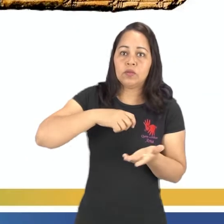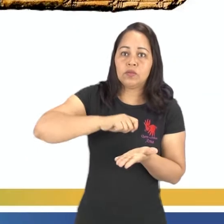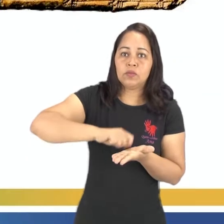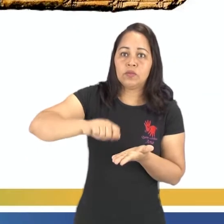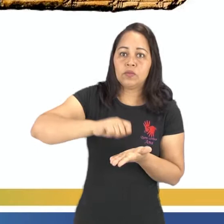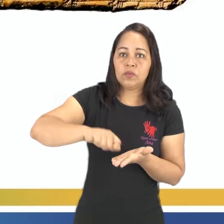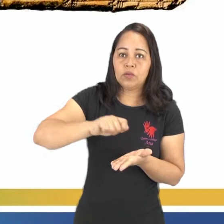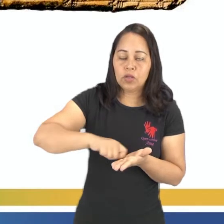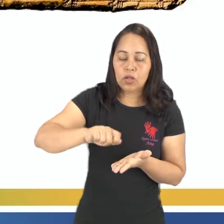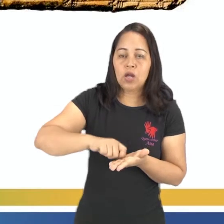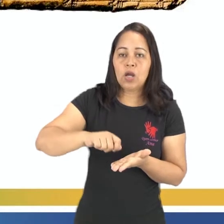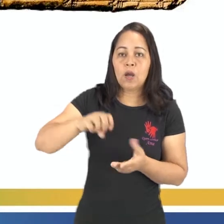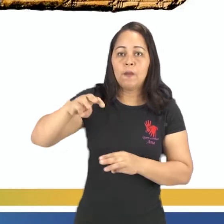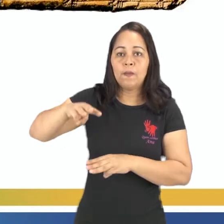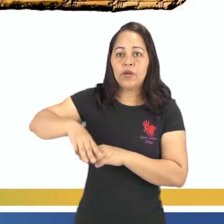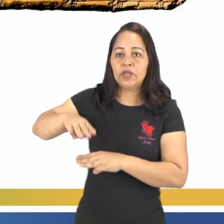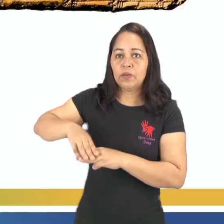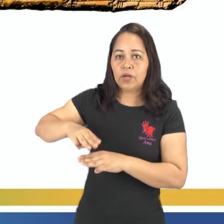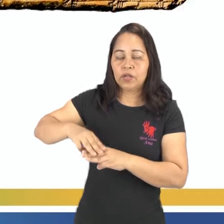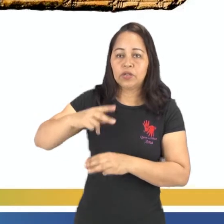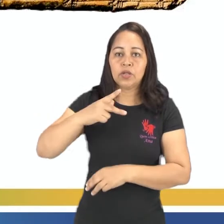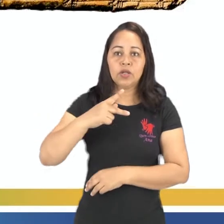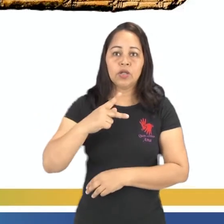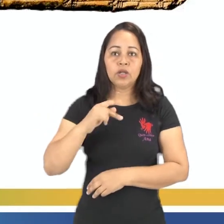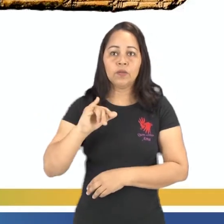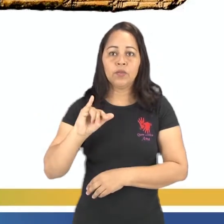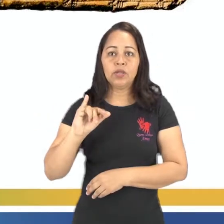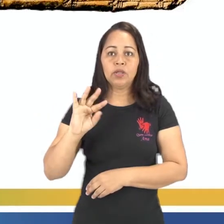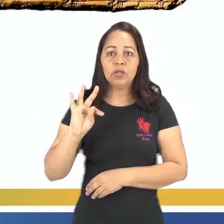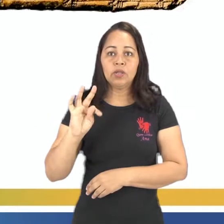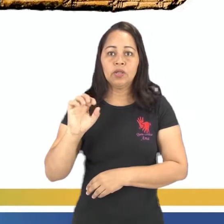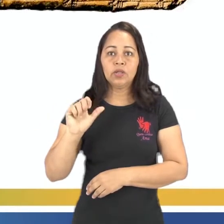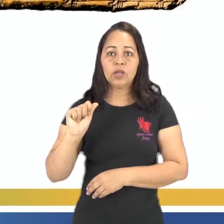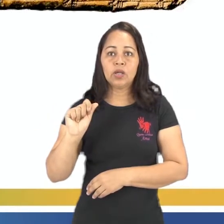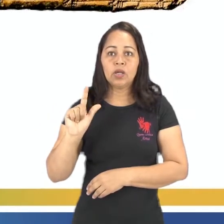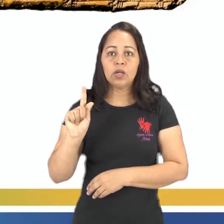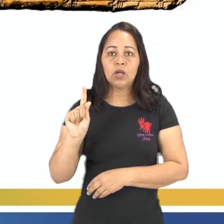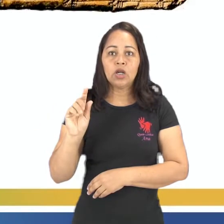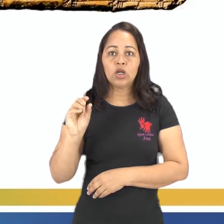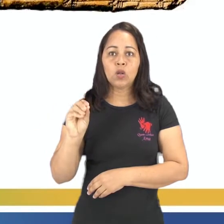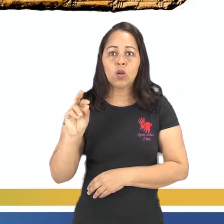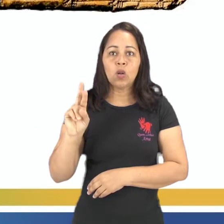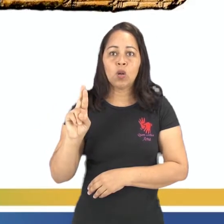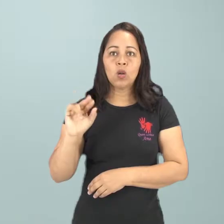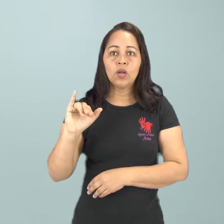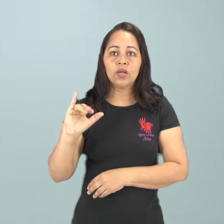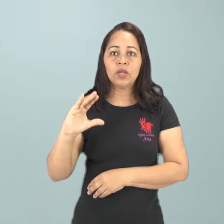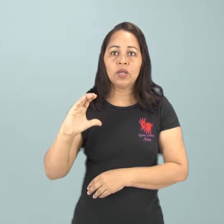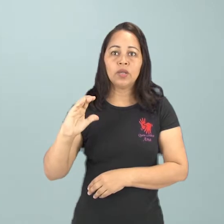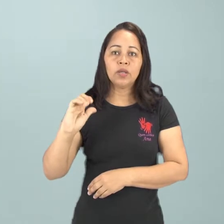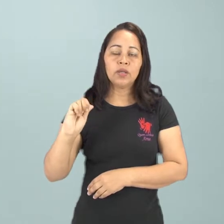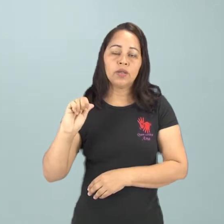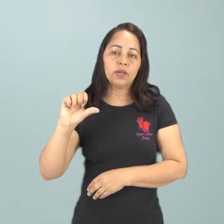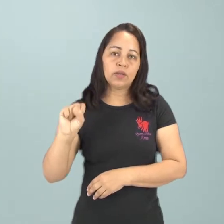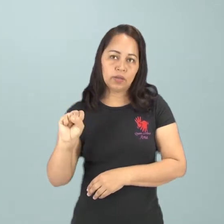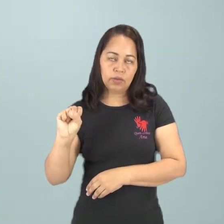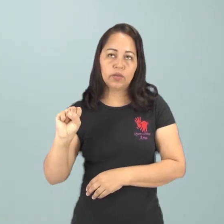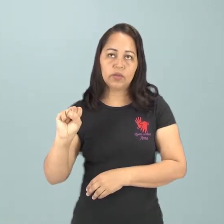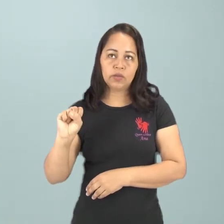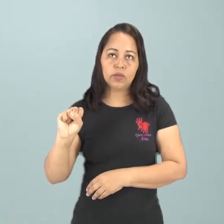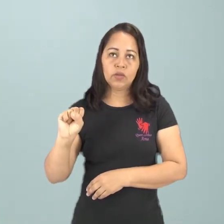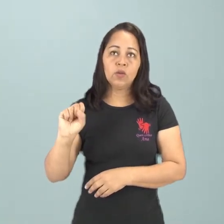ternas pitagóricas, ou seja, é um apanhado, um conjunto de dados onde